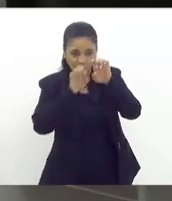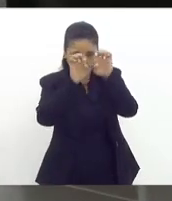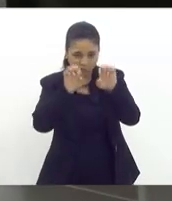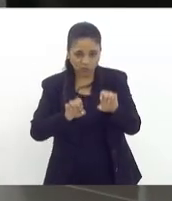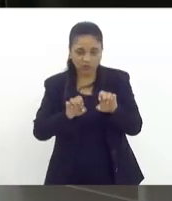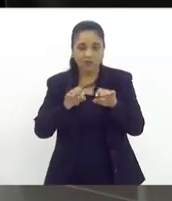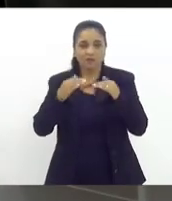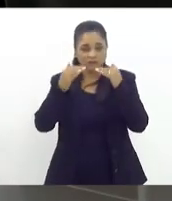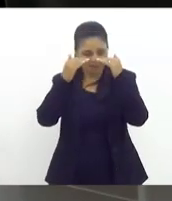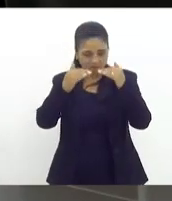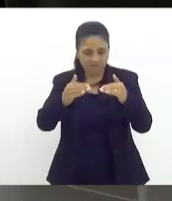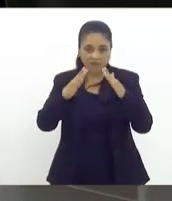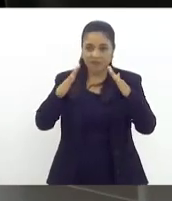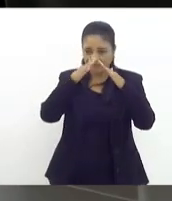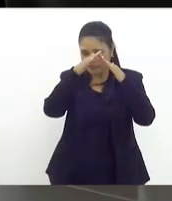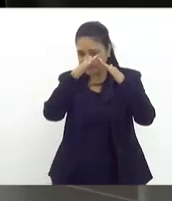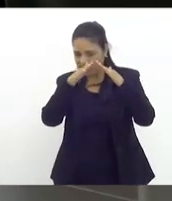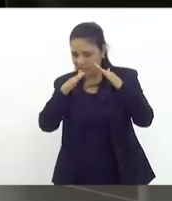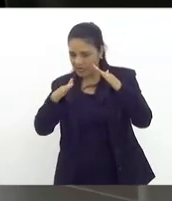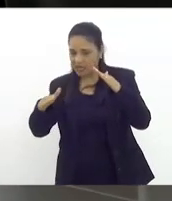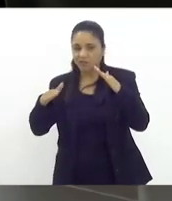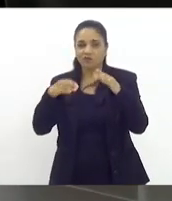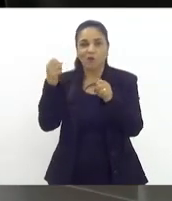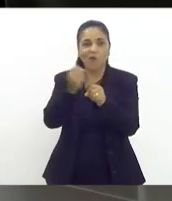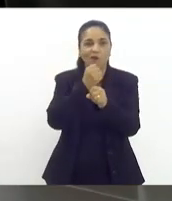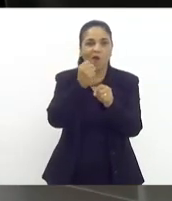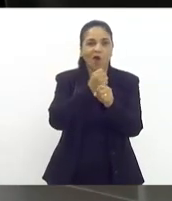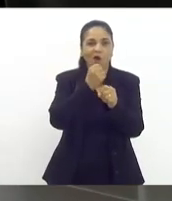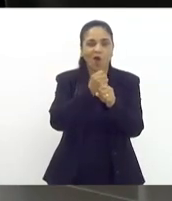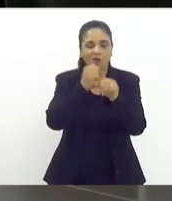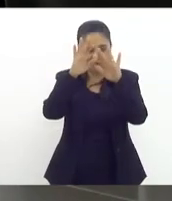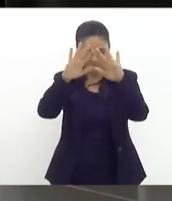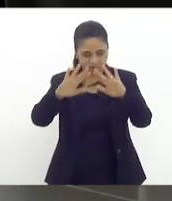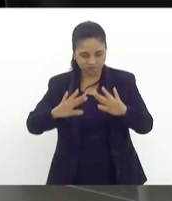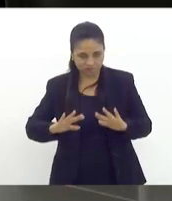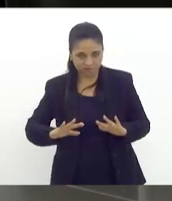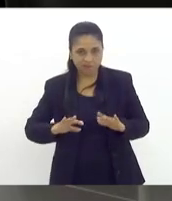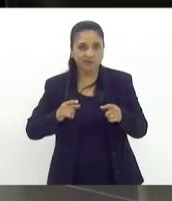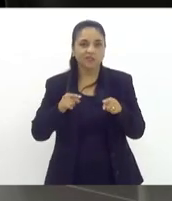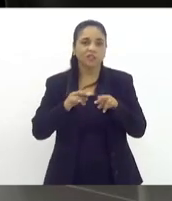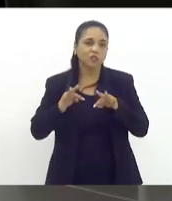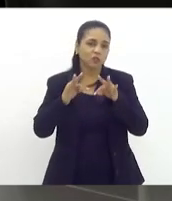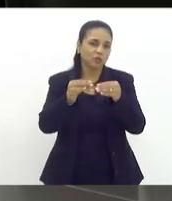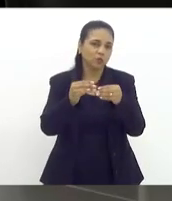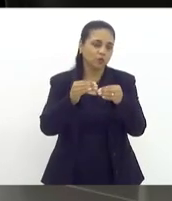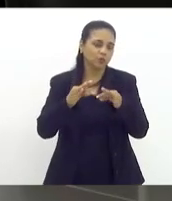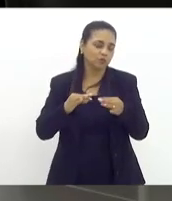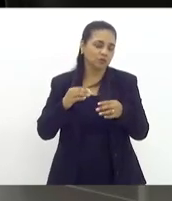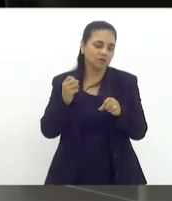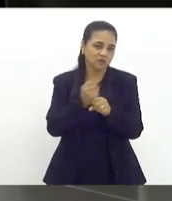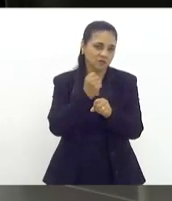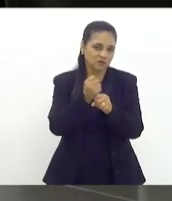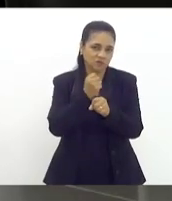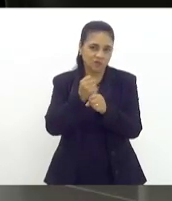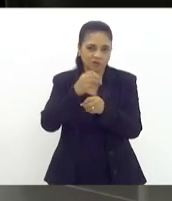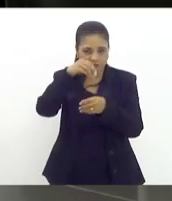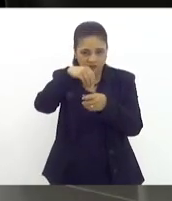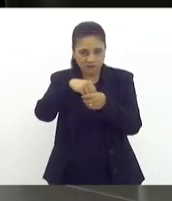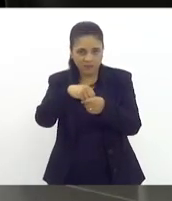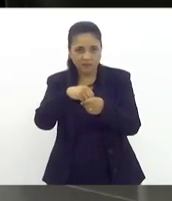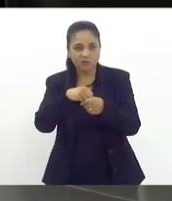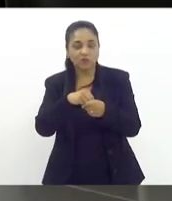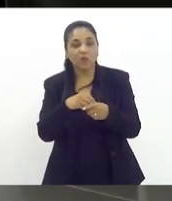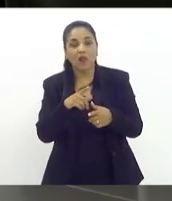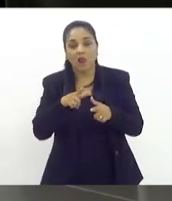empenas, marquises, telhados, obras de contenção de encostas, bem como todas as suas instalações, e cria laudo técnico